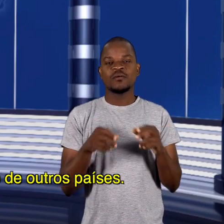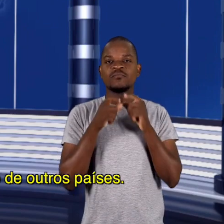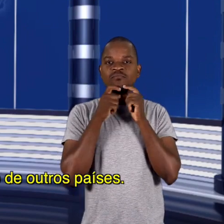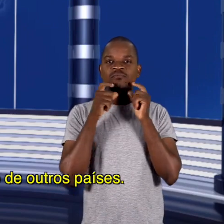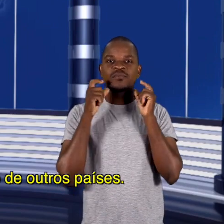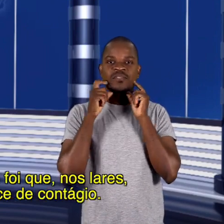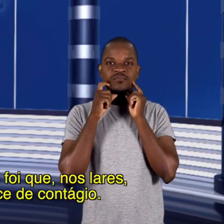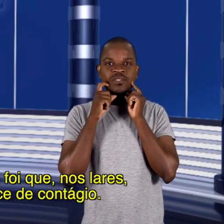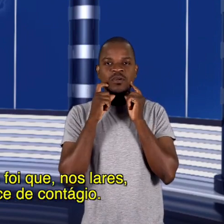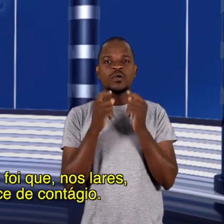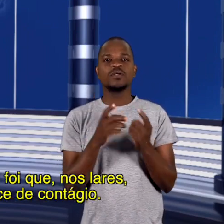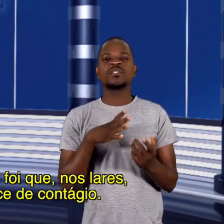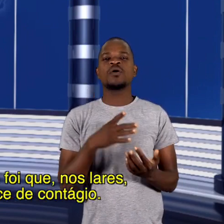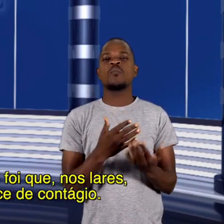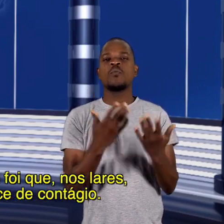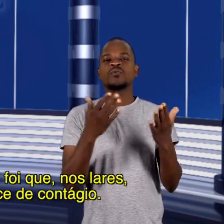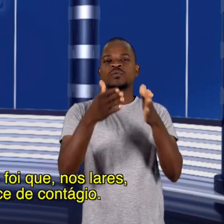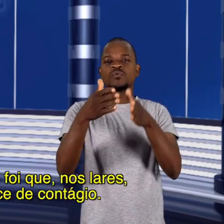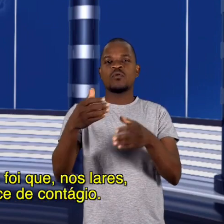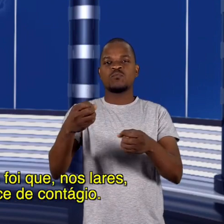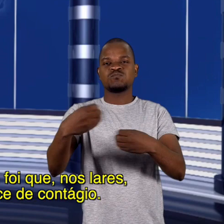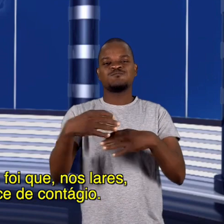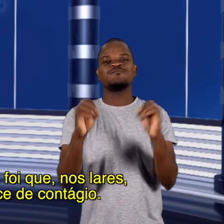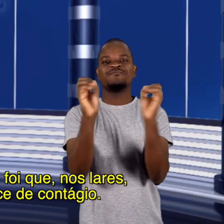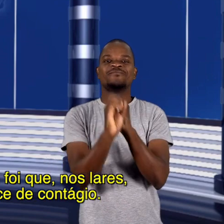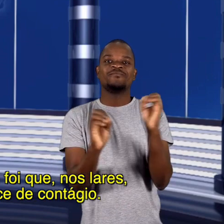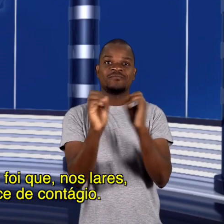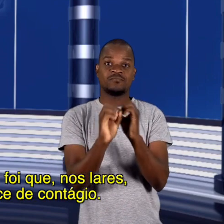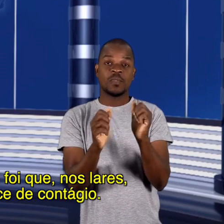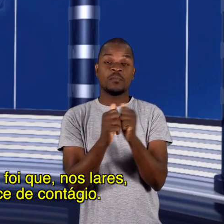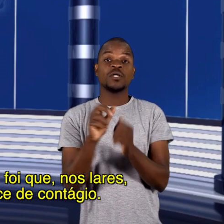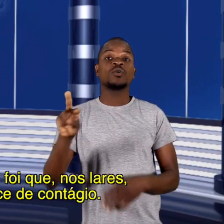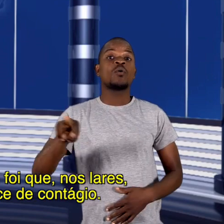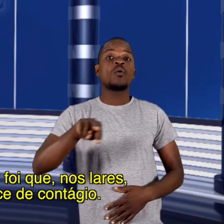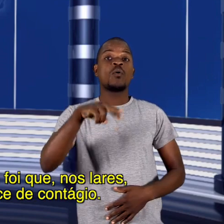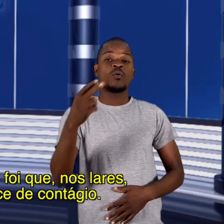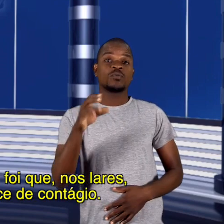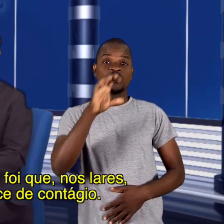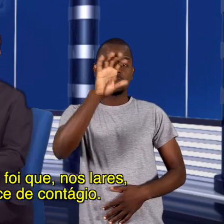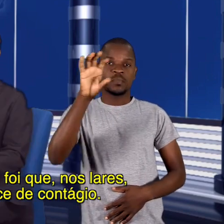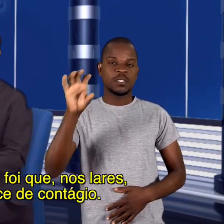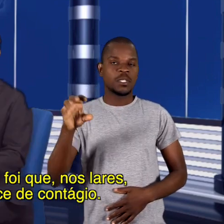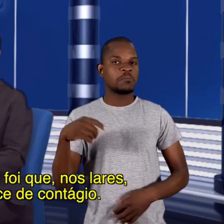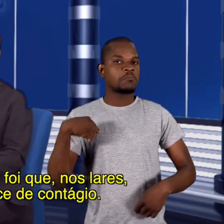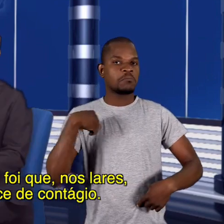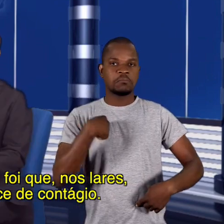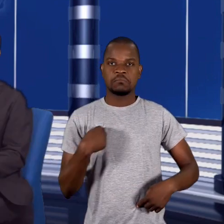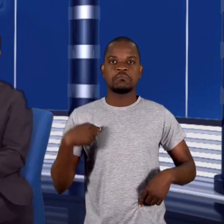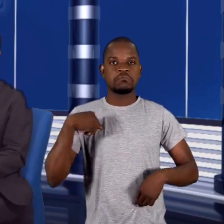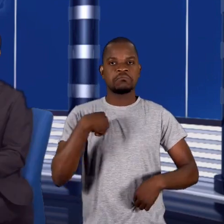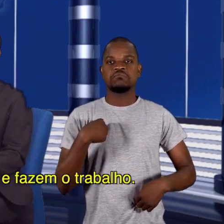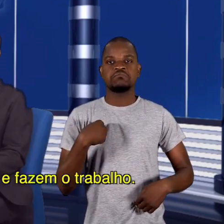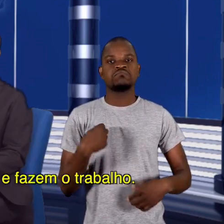dos outros países. Nos outros países o que aconteceu é que nos lares, nos orfanatos, houve maior índice de contágio. São